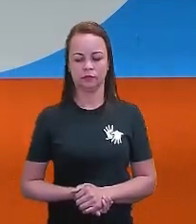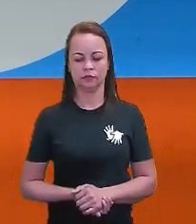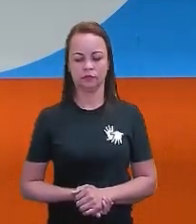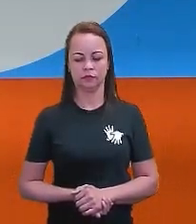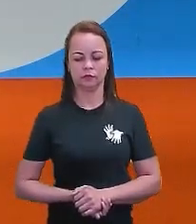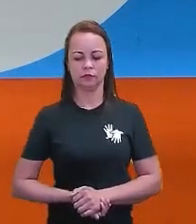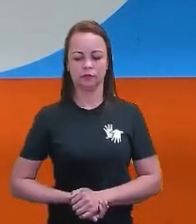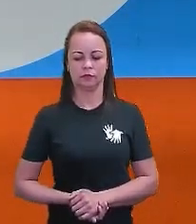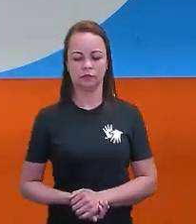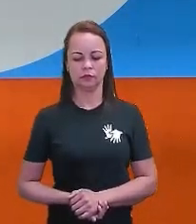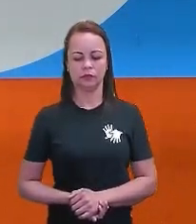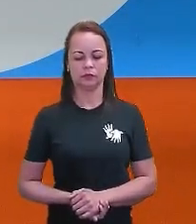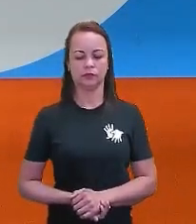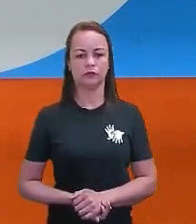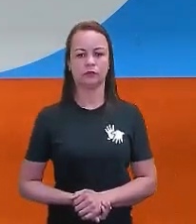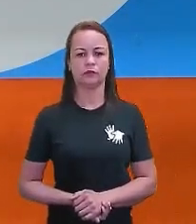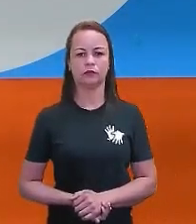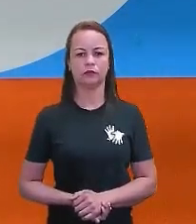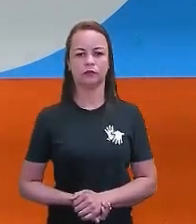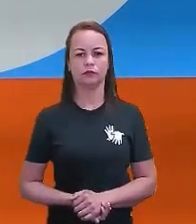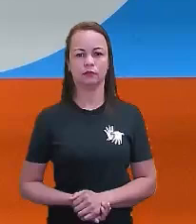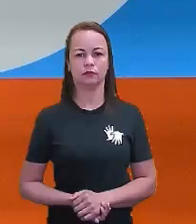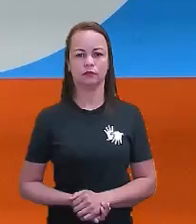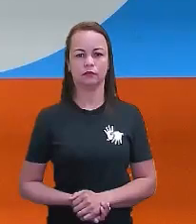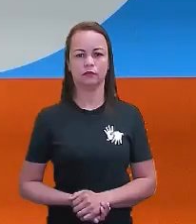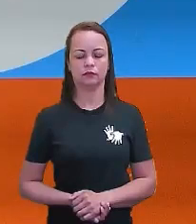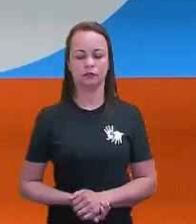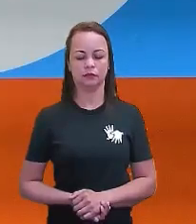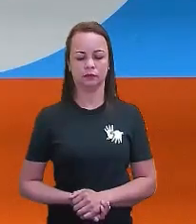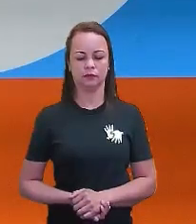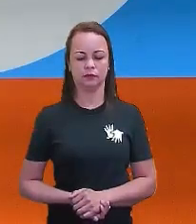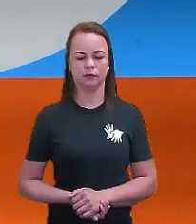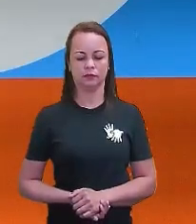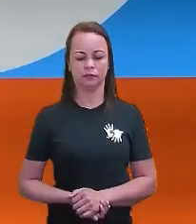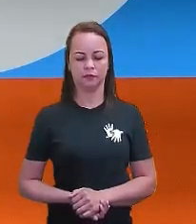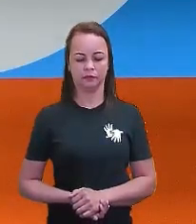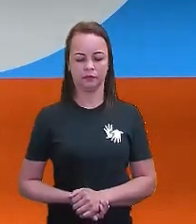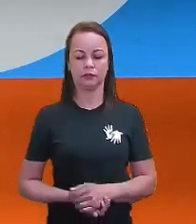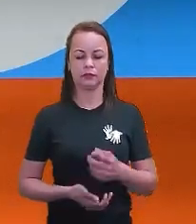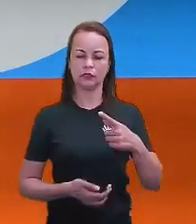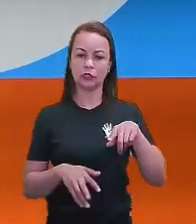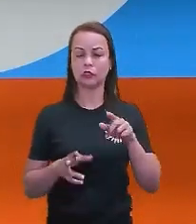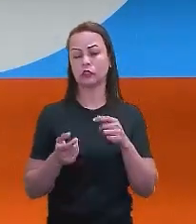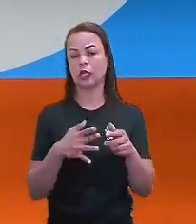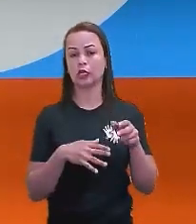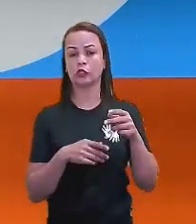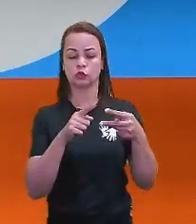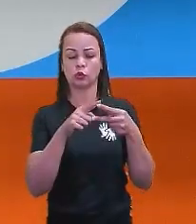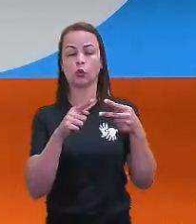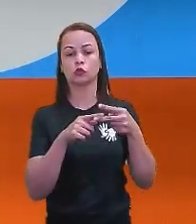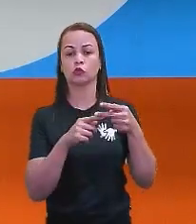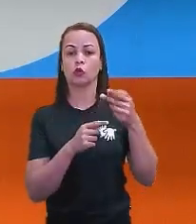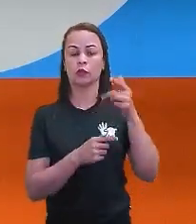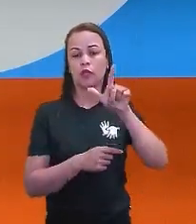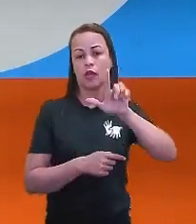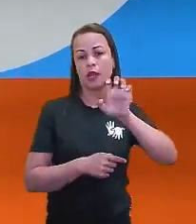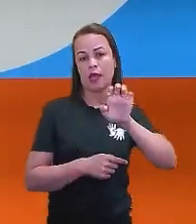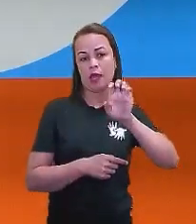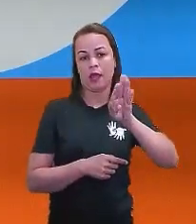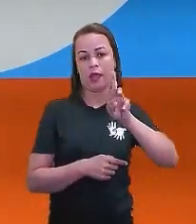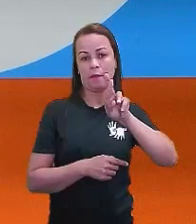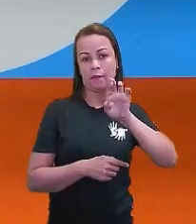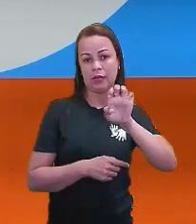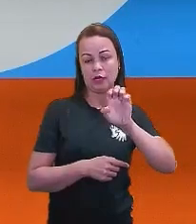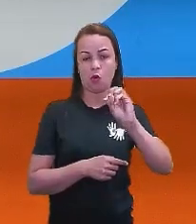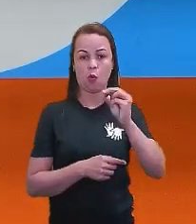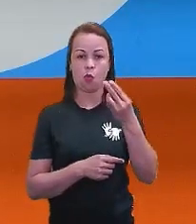da nossa lebre ou do nosso coelhinho, né? Vocês que decidem se vão chamar de lebre ou de coelho. Fazer a voltinha da ponta, que ela